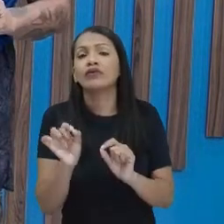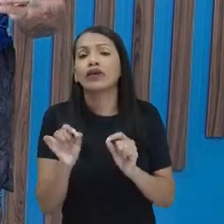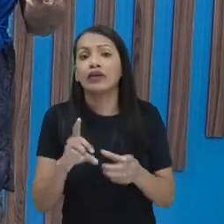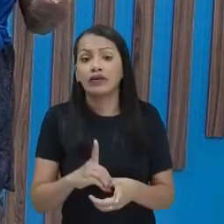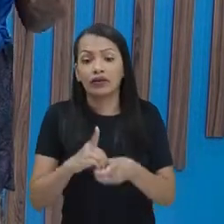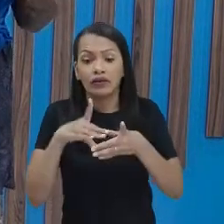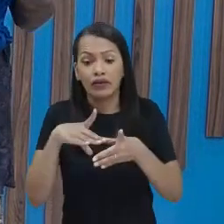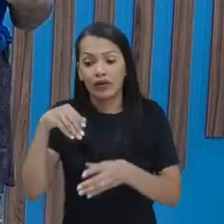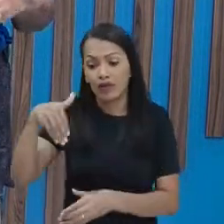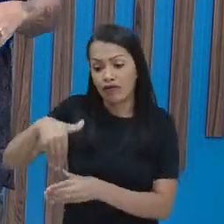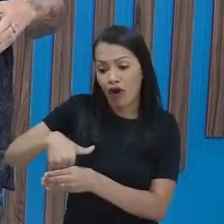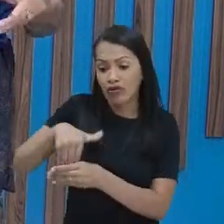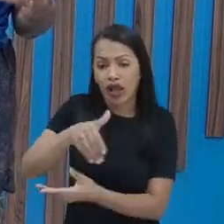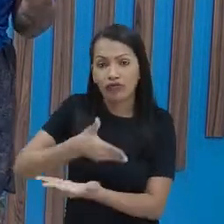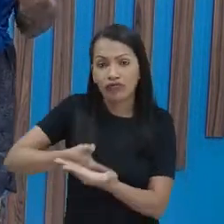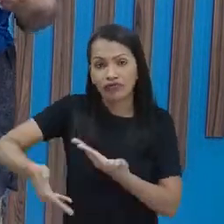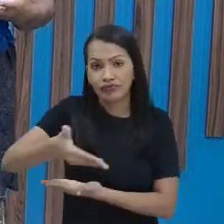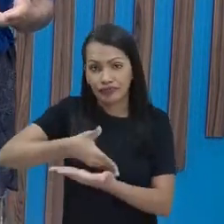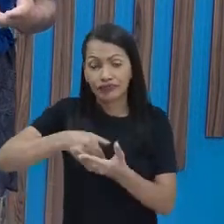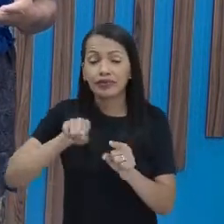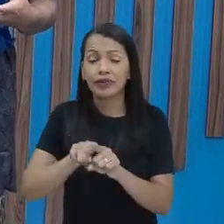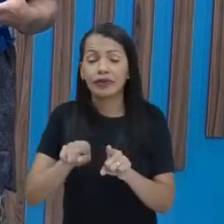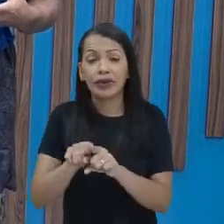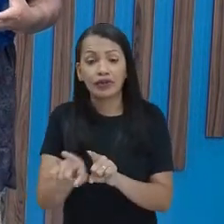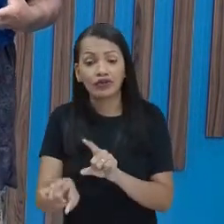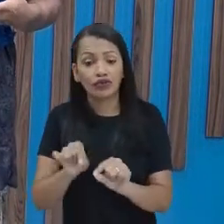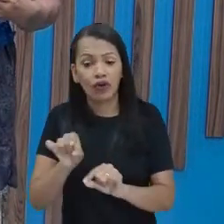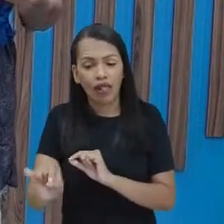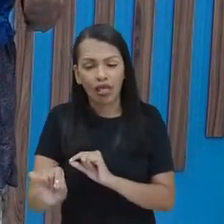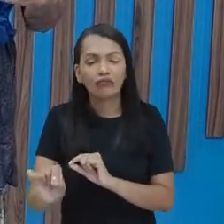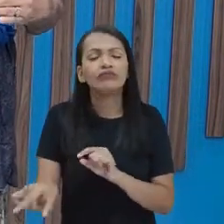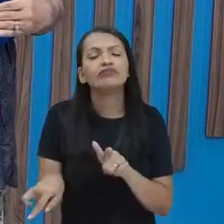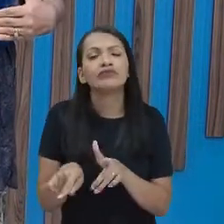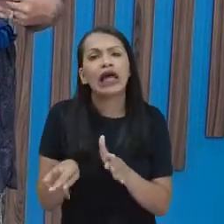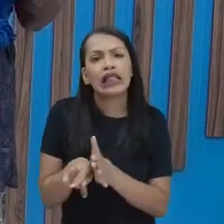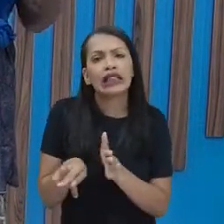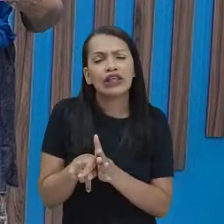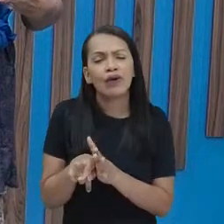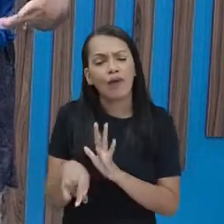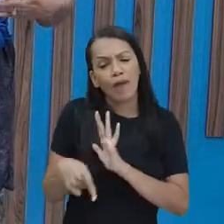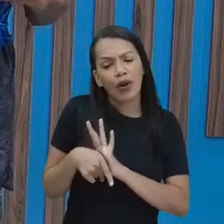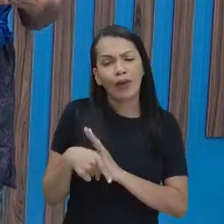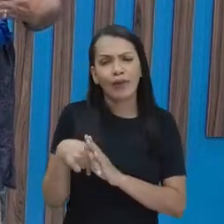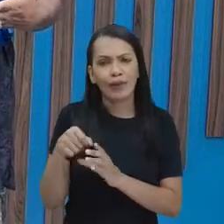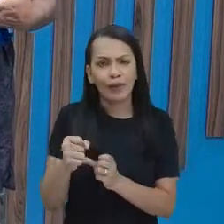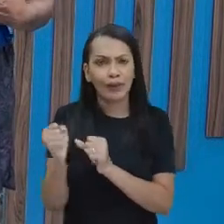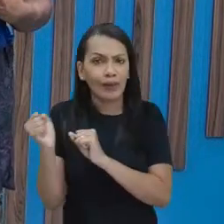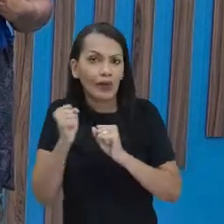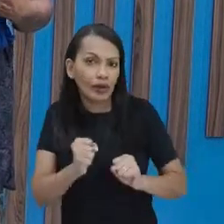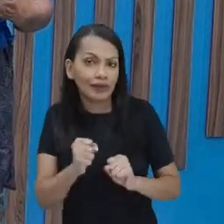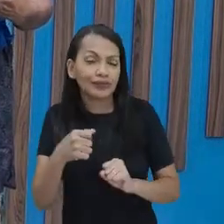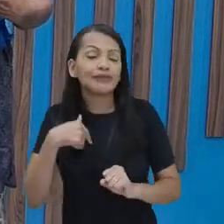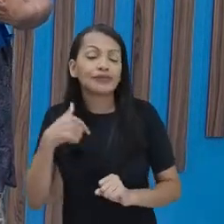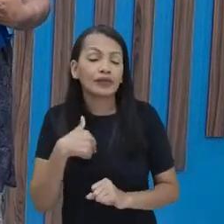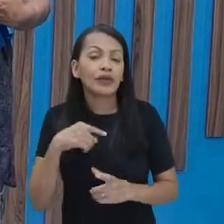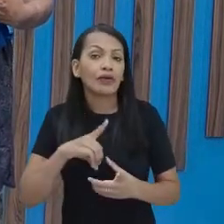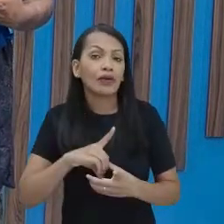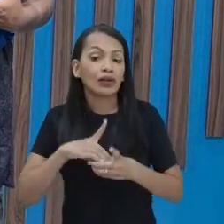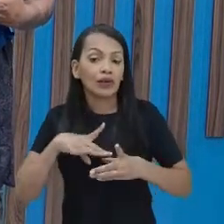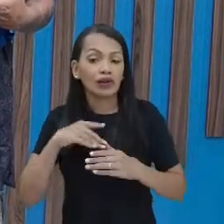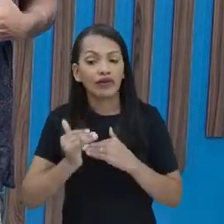eles votavam entre eles, escolhiam em comum. E ao longo desses séculos, a democracia ela foi